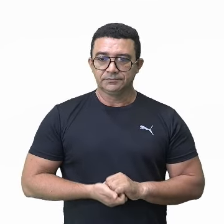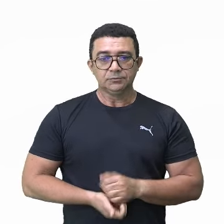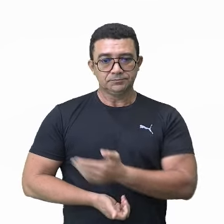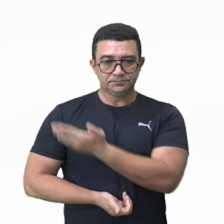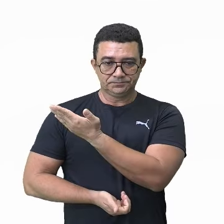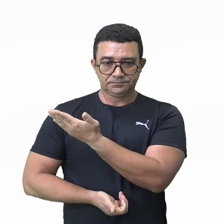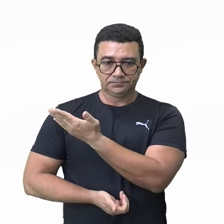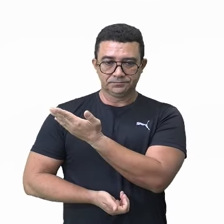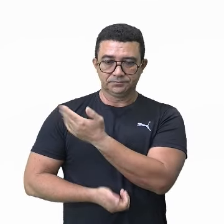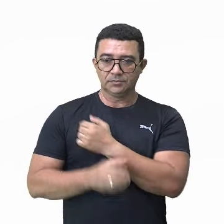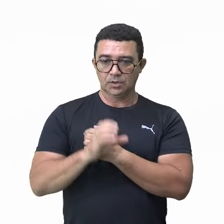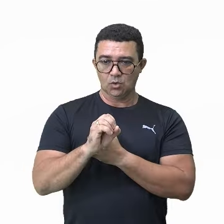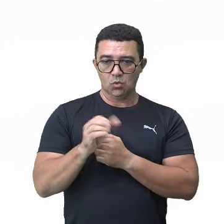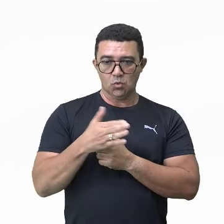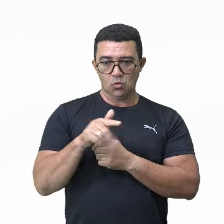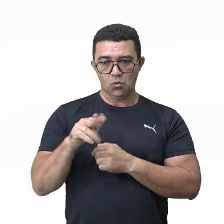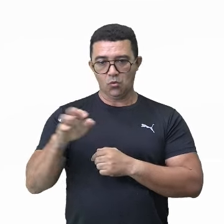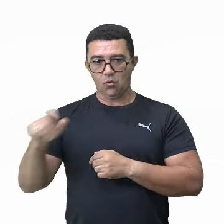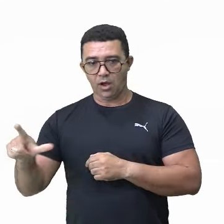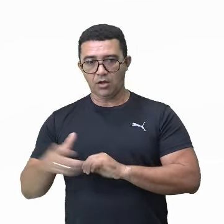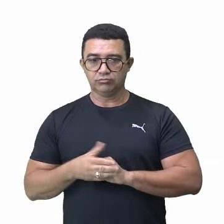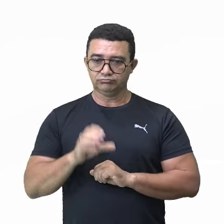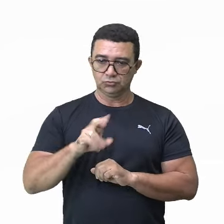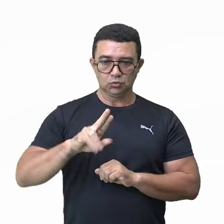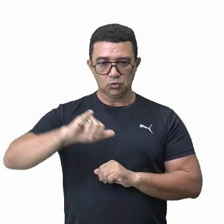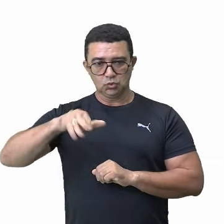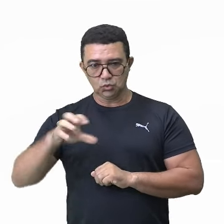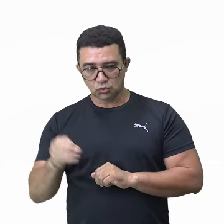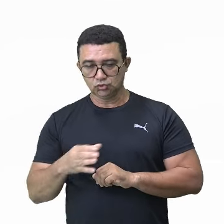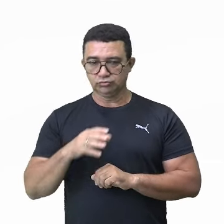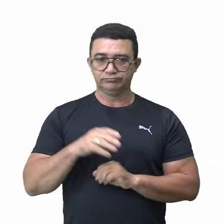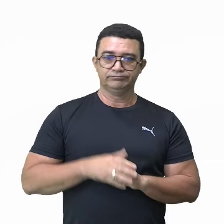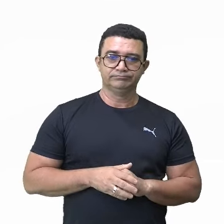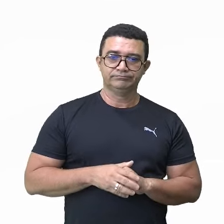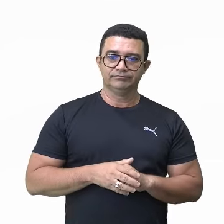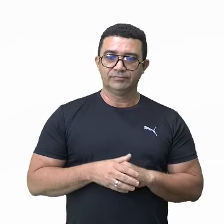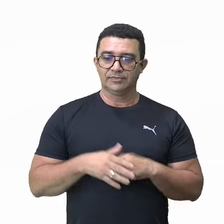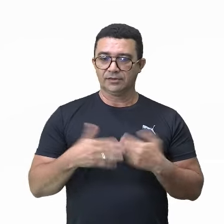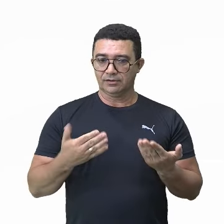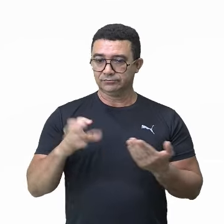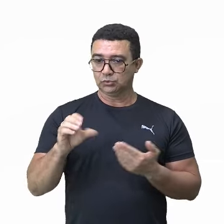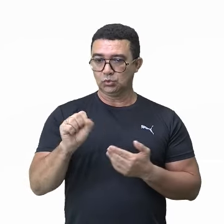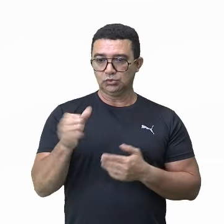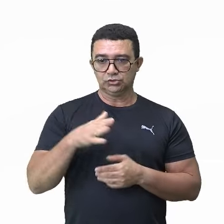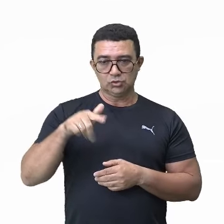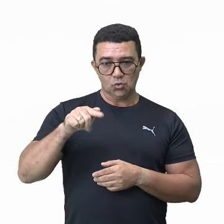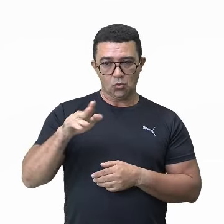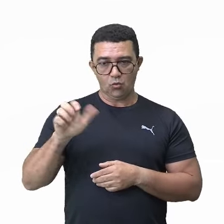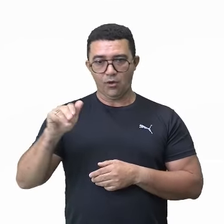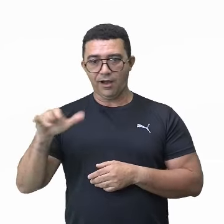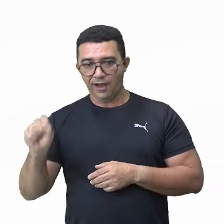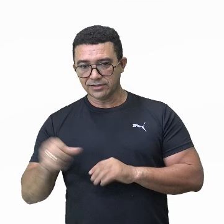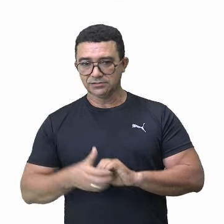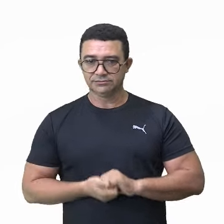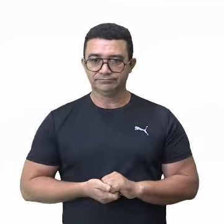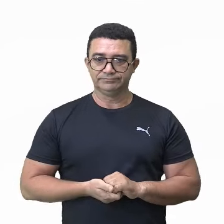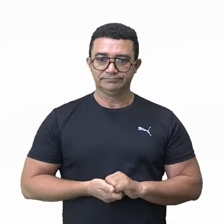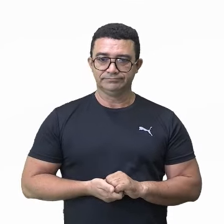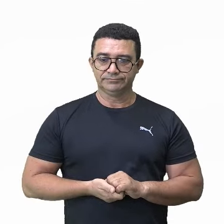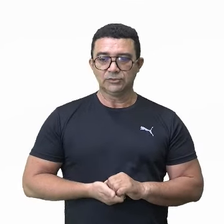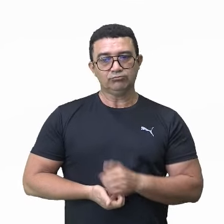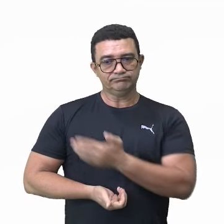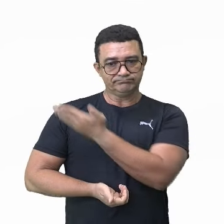temos aí ó o qual cujo os quais nós temos ali o quanto também do outro lado nós temos os